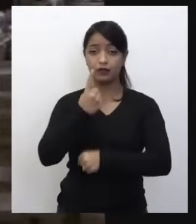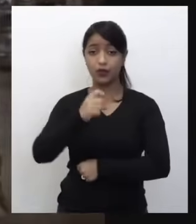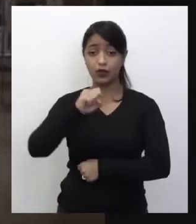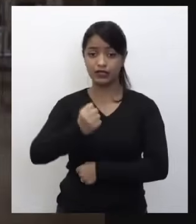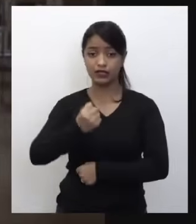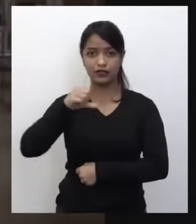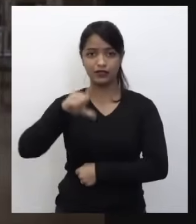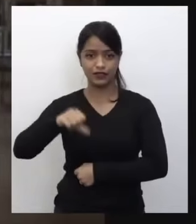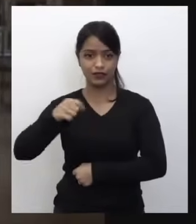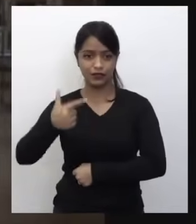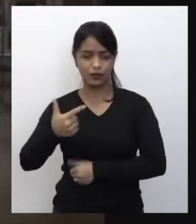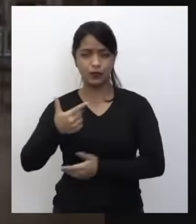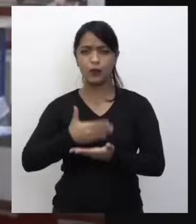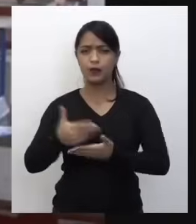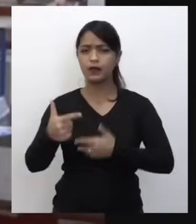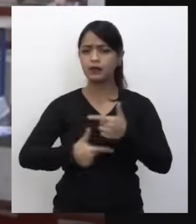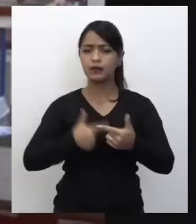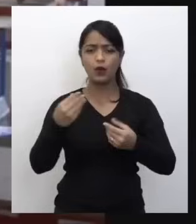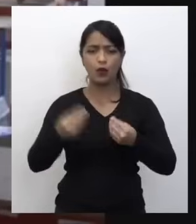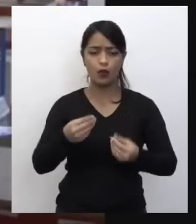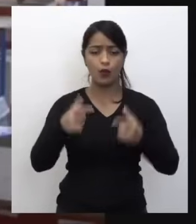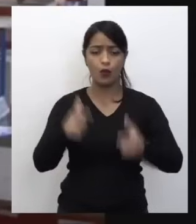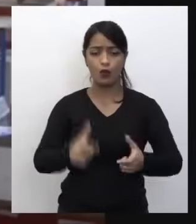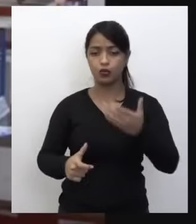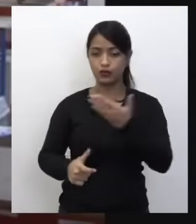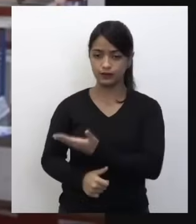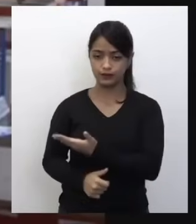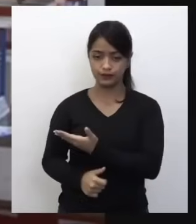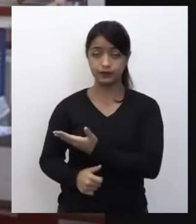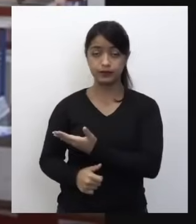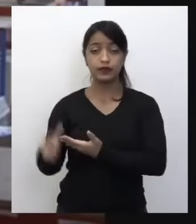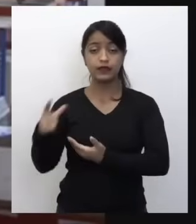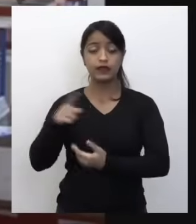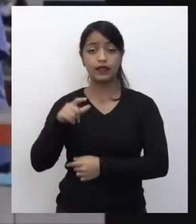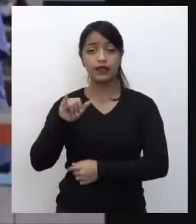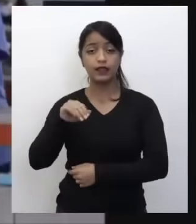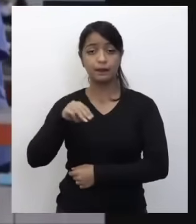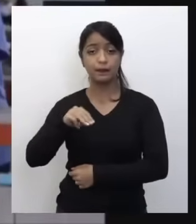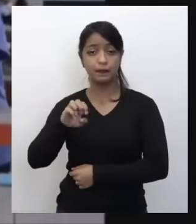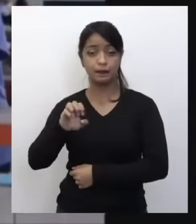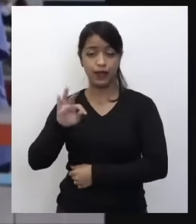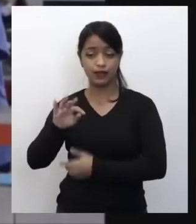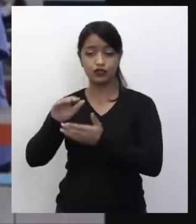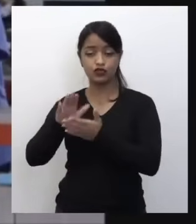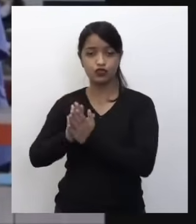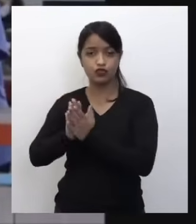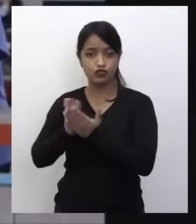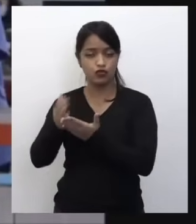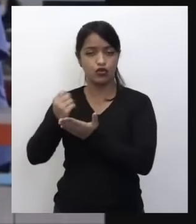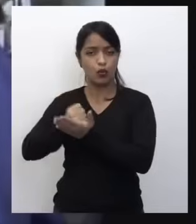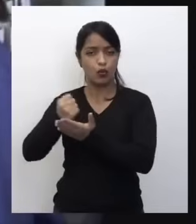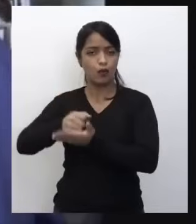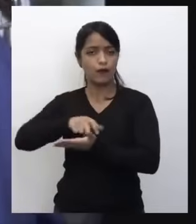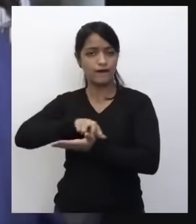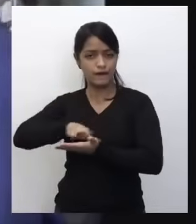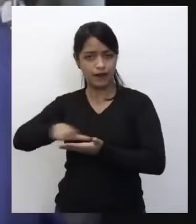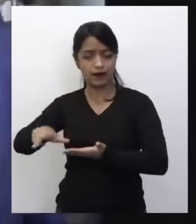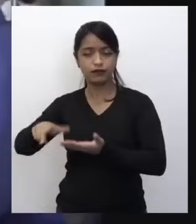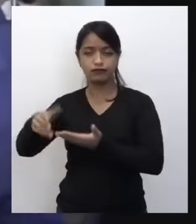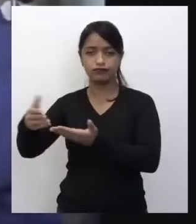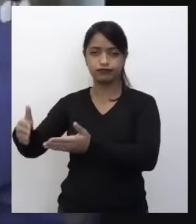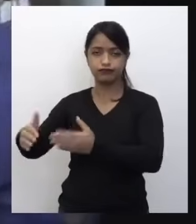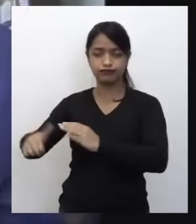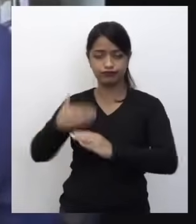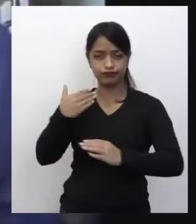trabalho começa neste galpão. Os documentos chegam das sedes do IMET nos estados e são classificados e organizados. Passam ainda